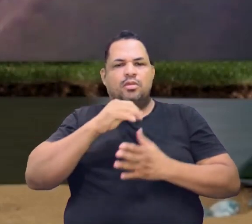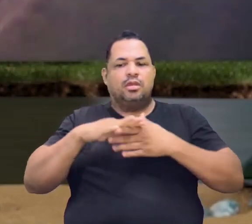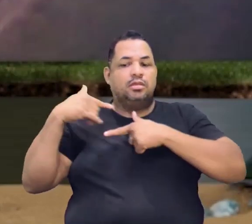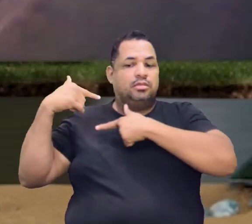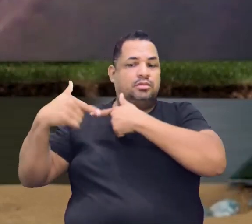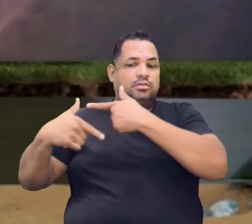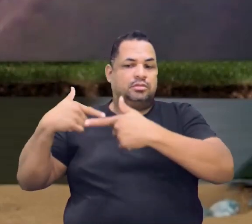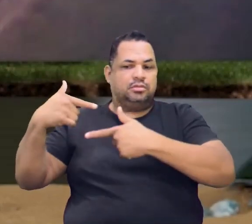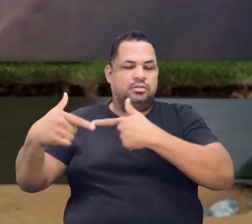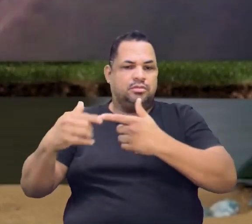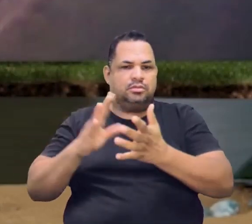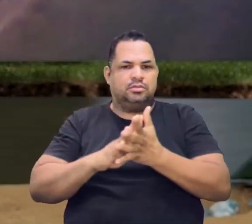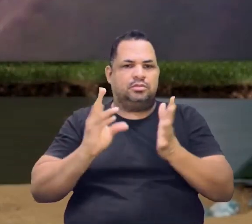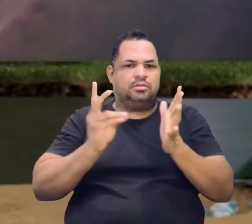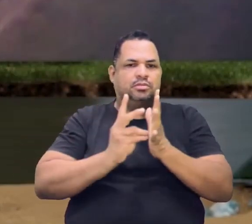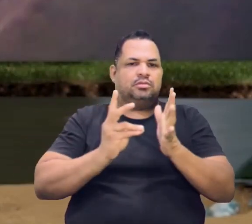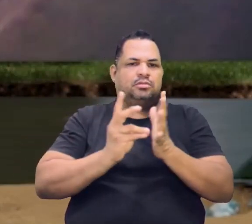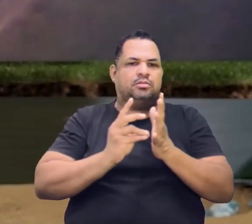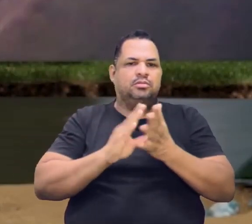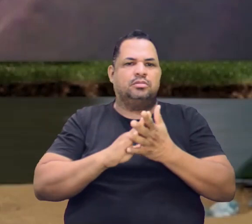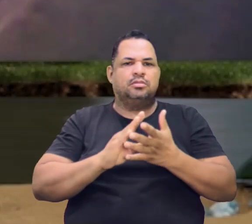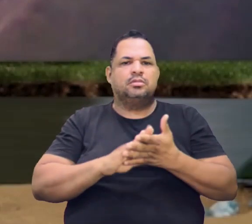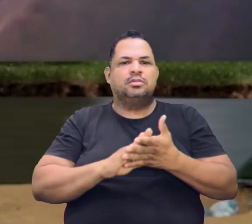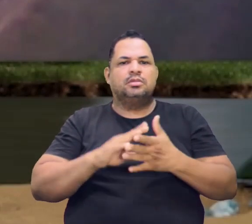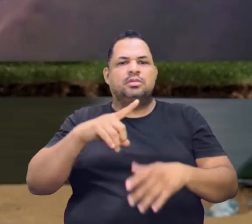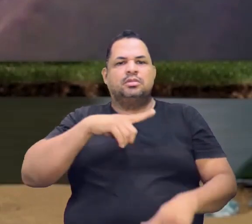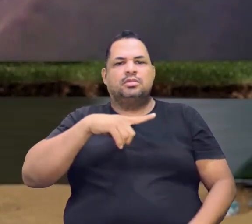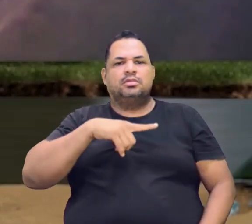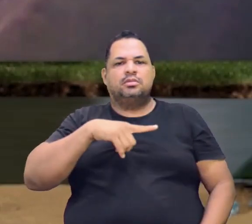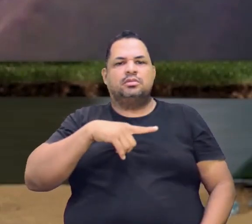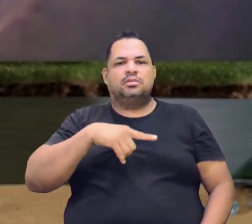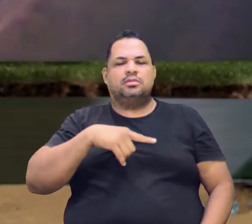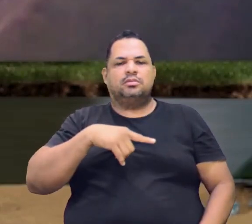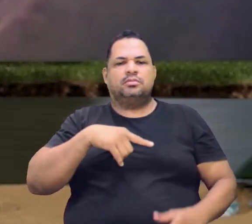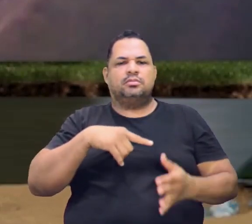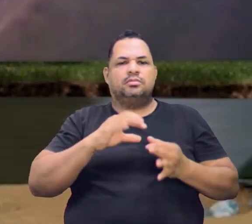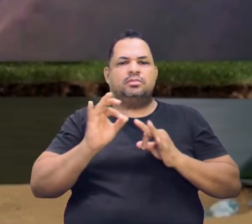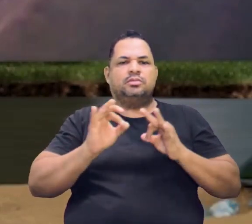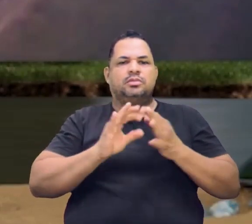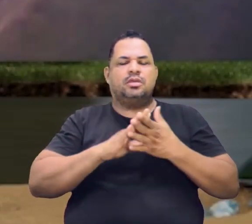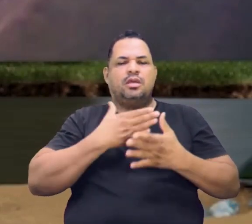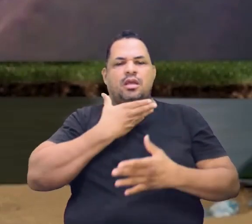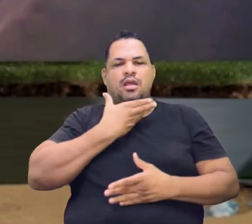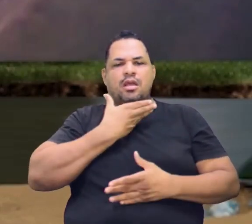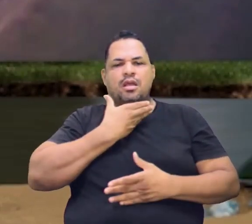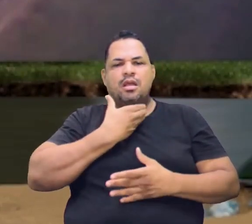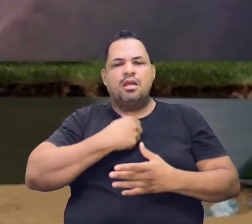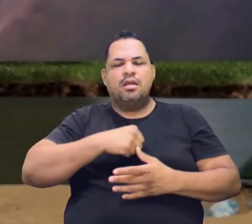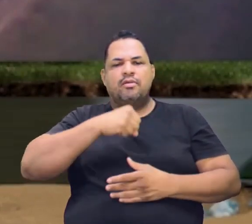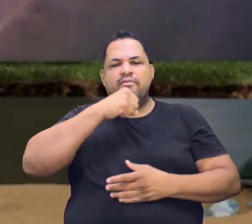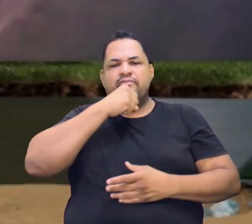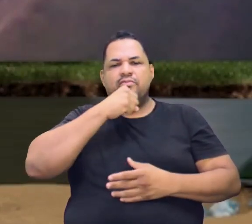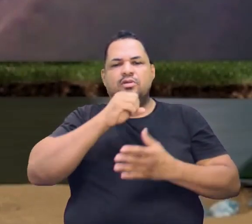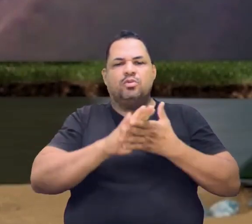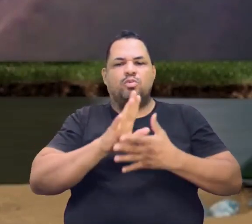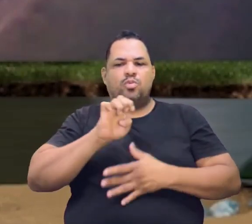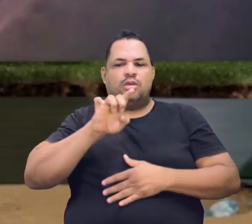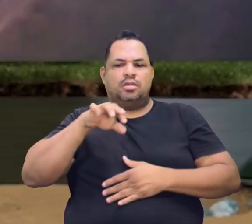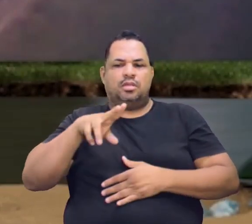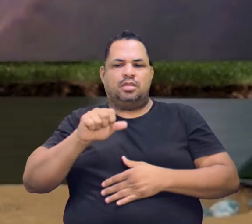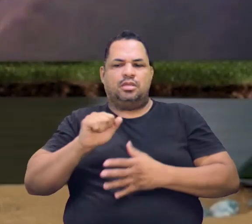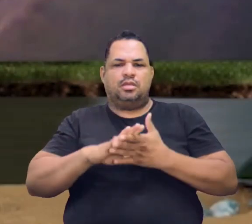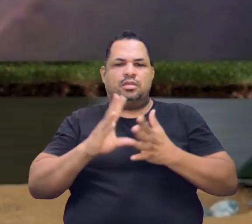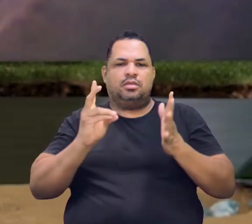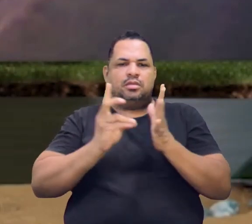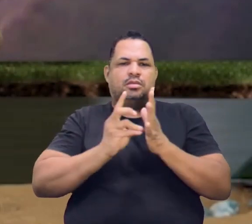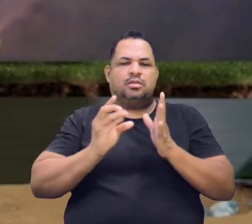indígenas. Por pai de pai, Bororo, por pai de mãe, Terena, e por pai dos avós, Guaná.